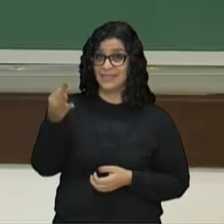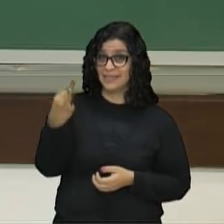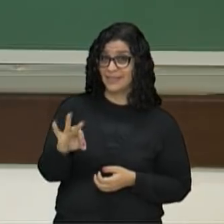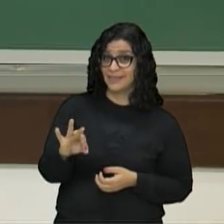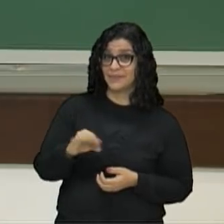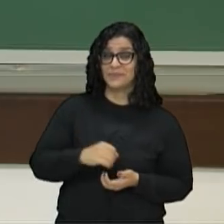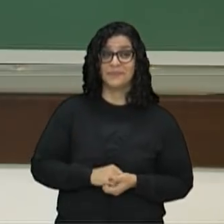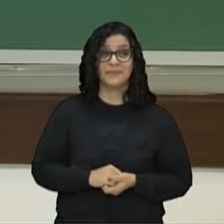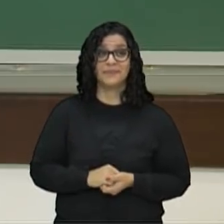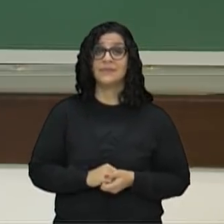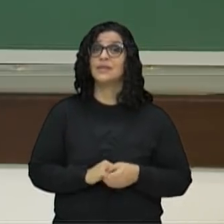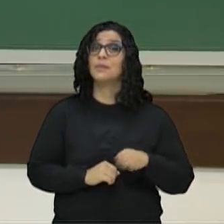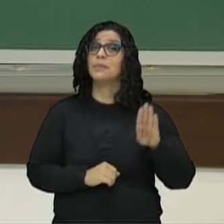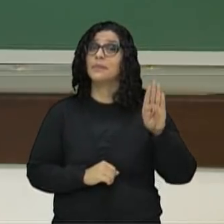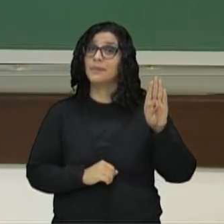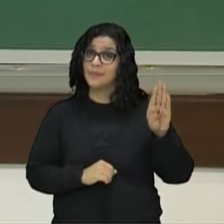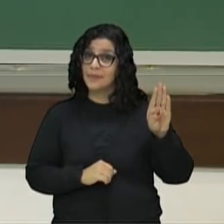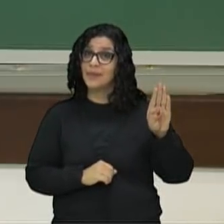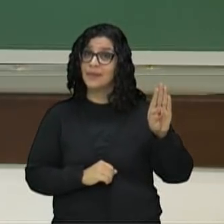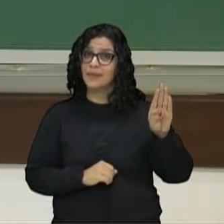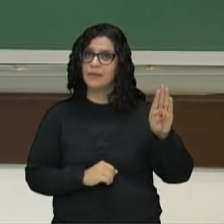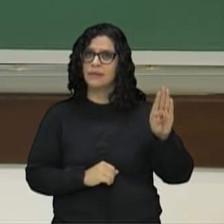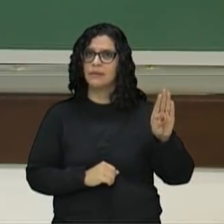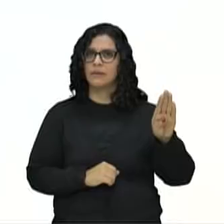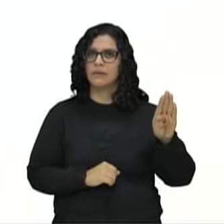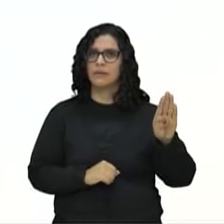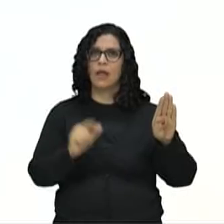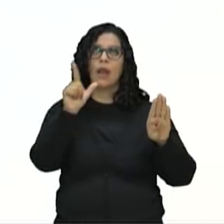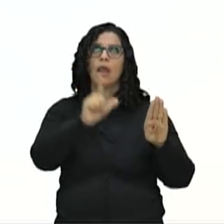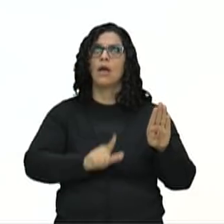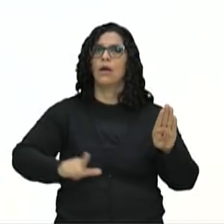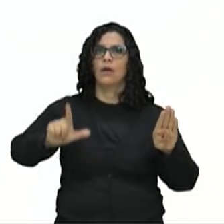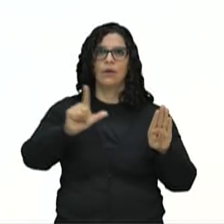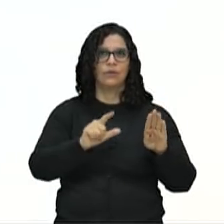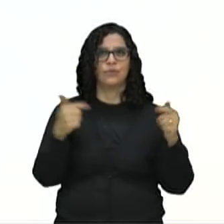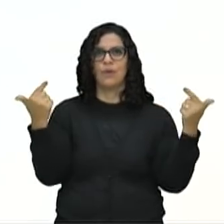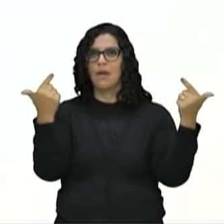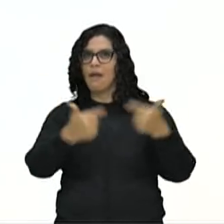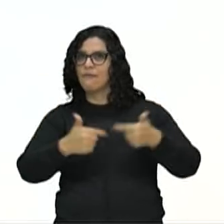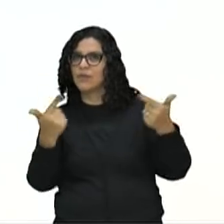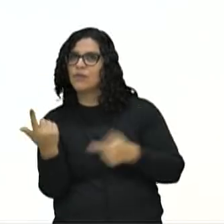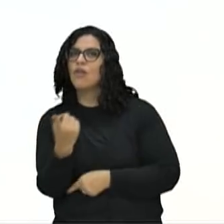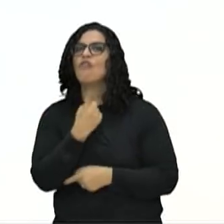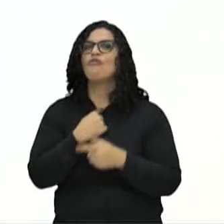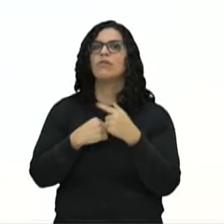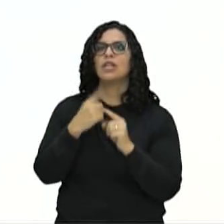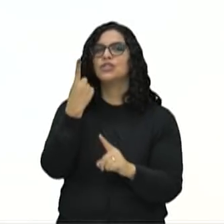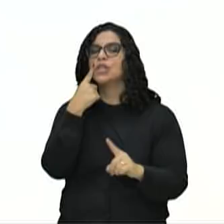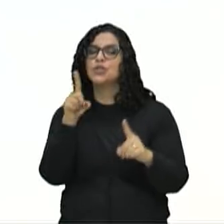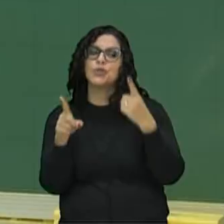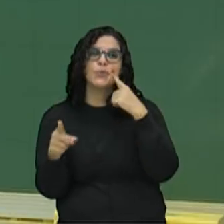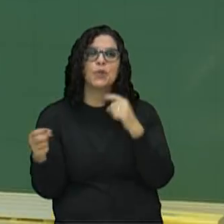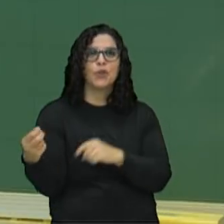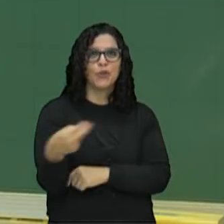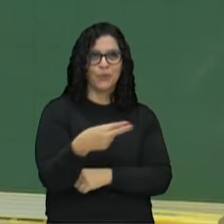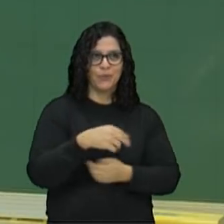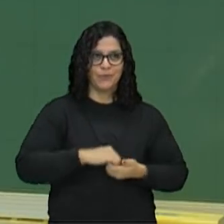Correção. A letra B, lógico, aventureiro, com vontade de descobrir coisas